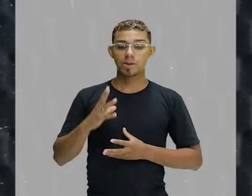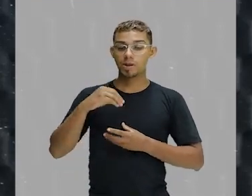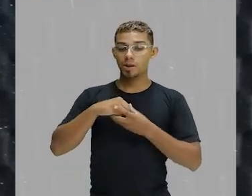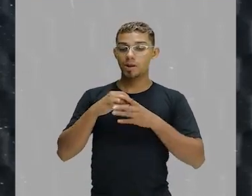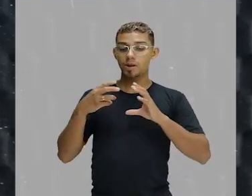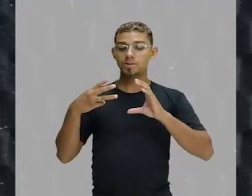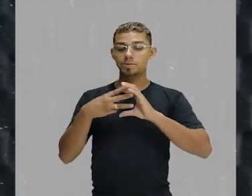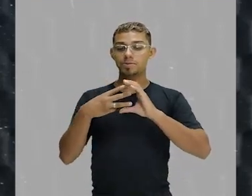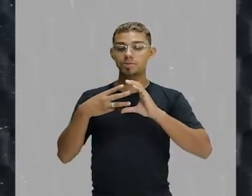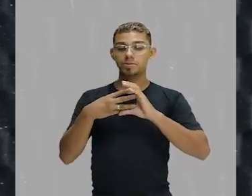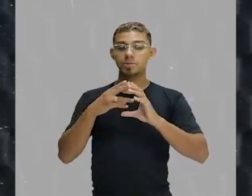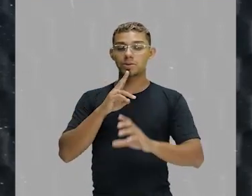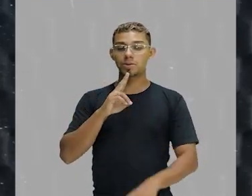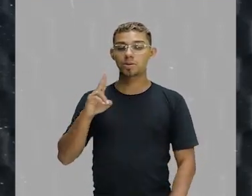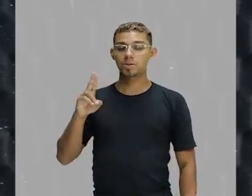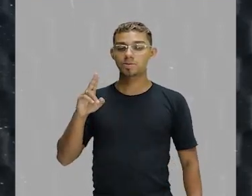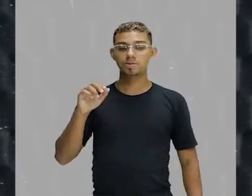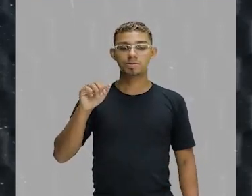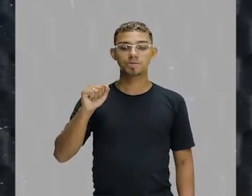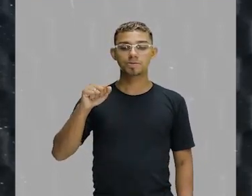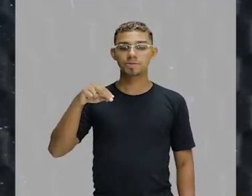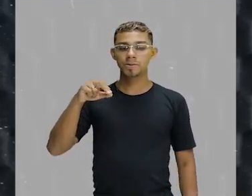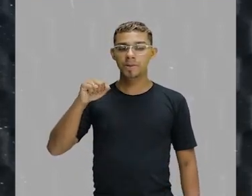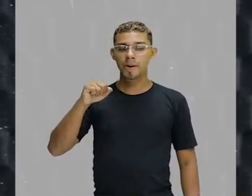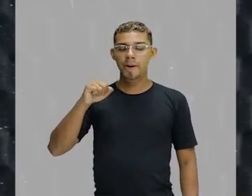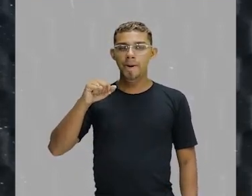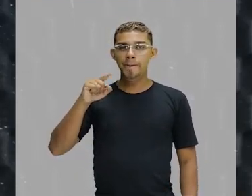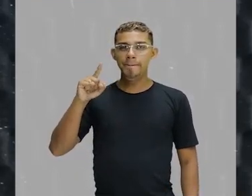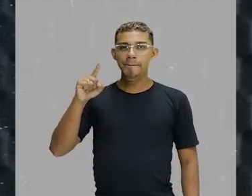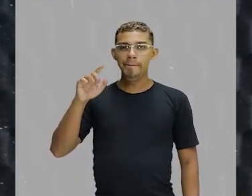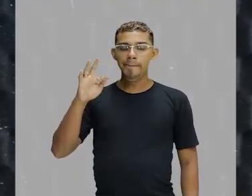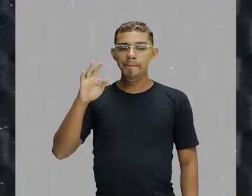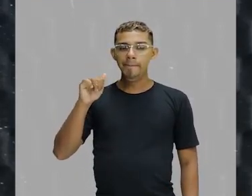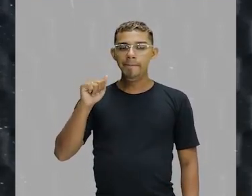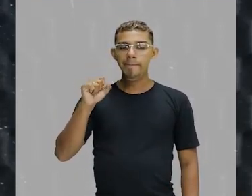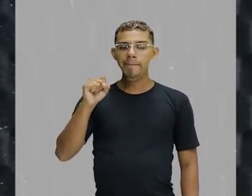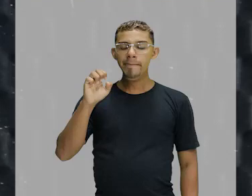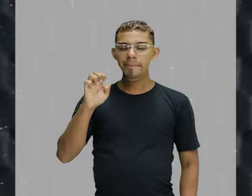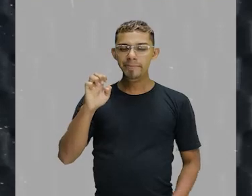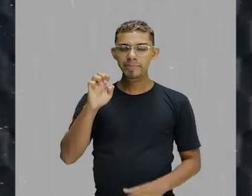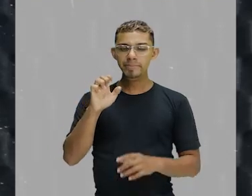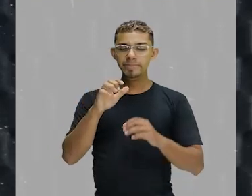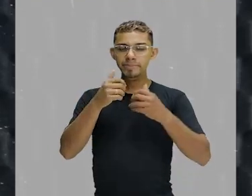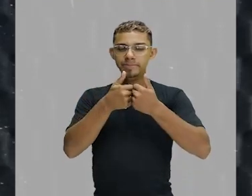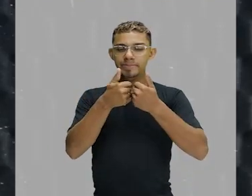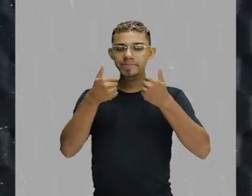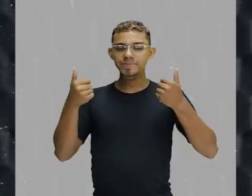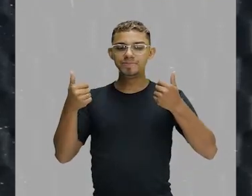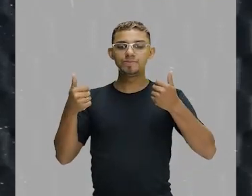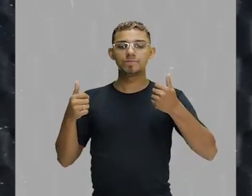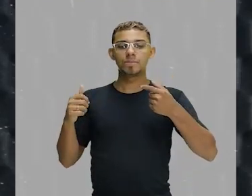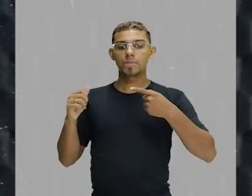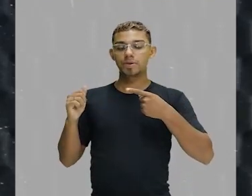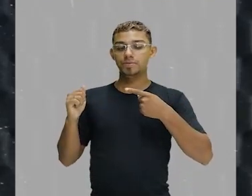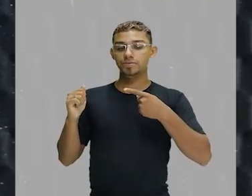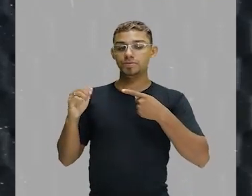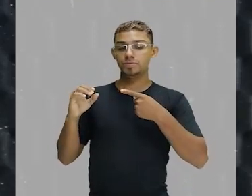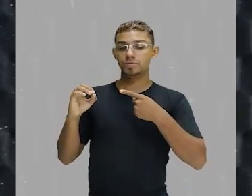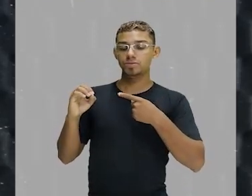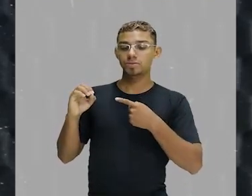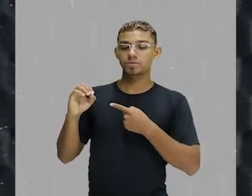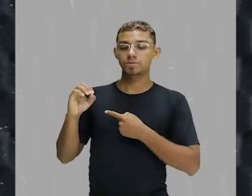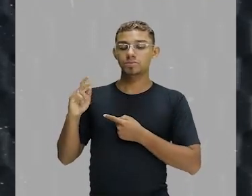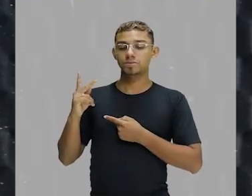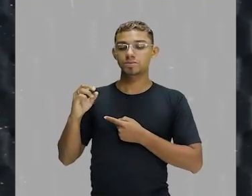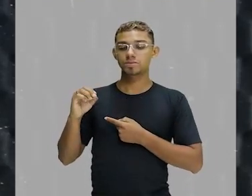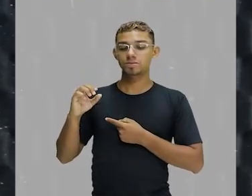quê? Anáfase 1. Na anáfase 1, lembre, é a separação dos homólogos. Antes os